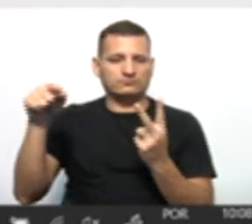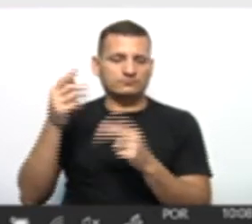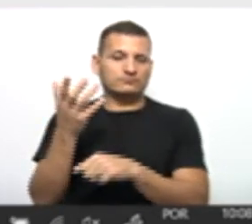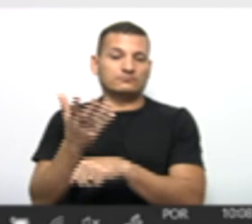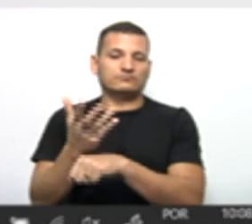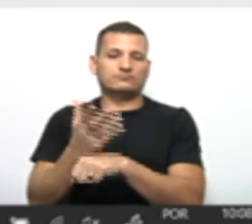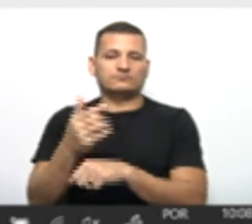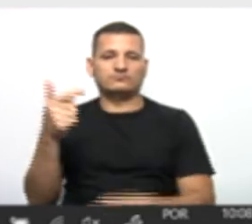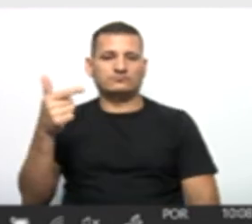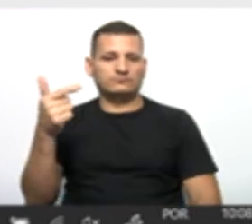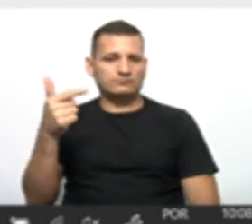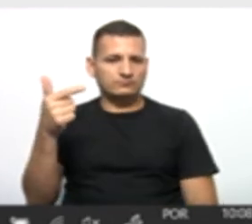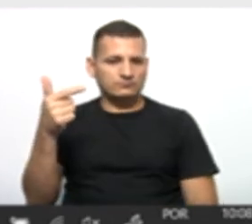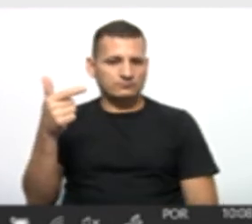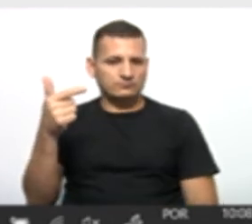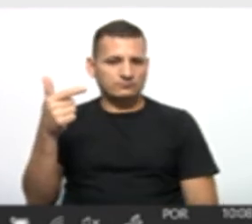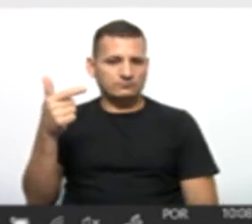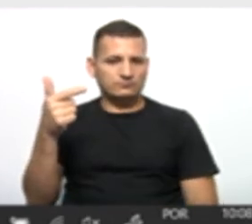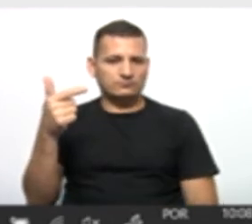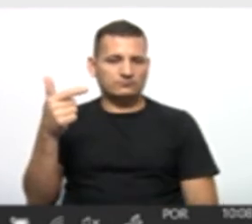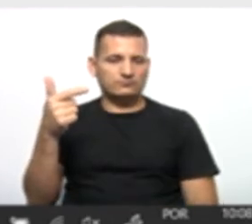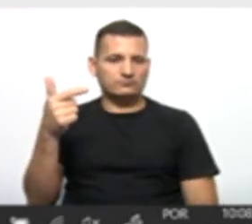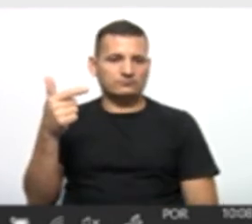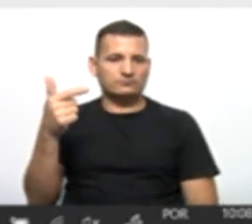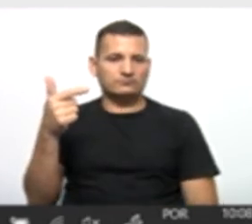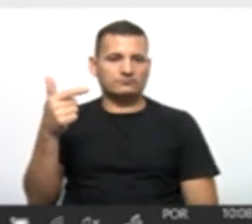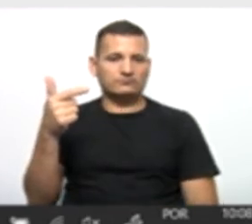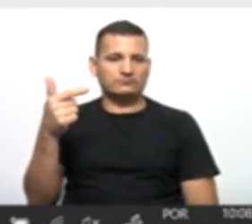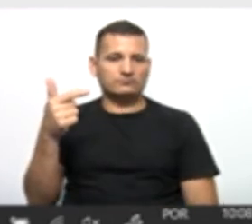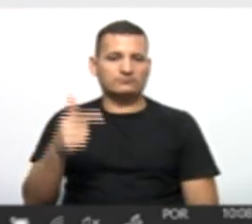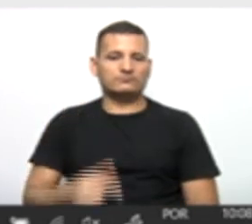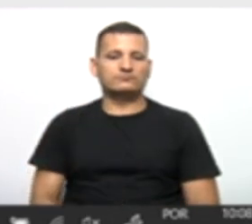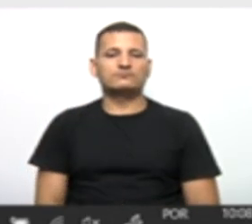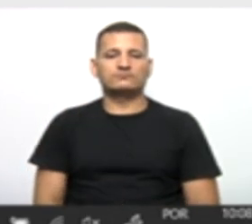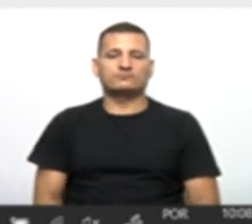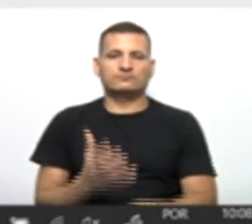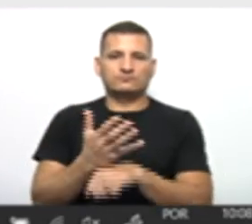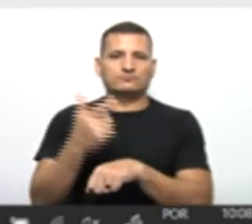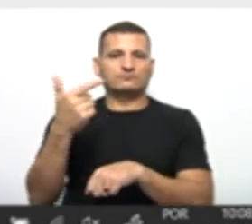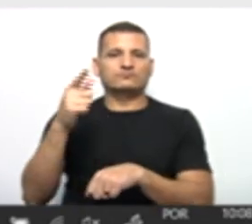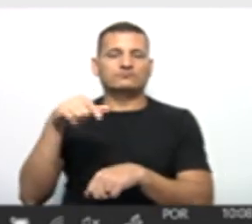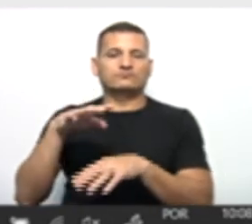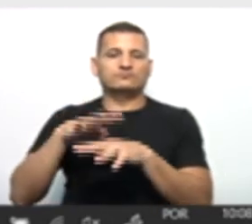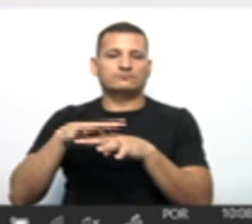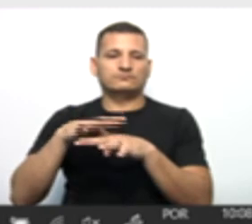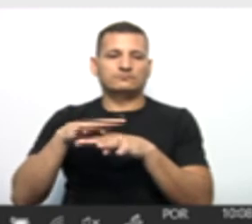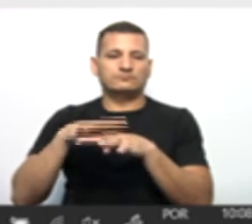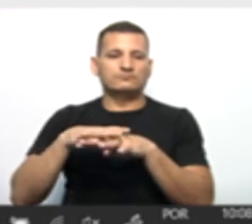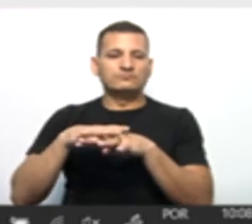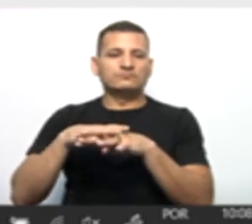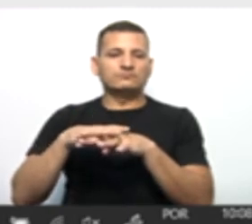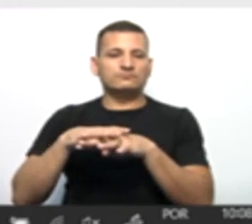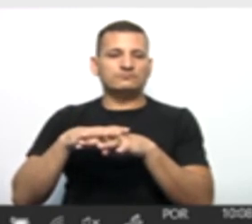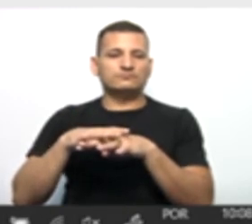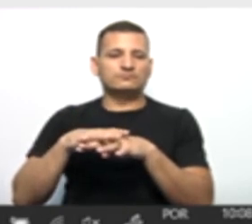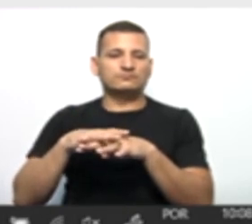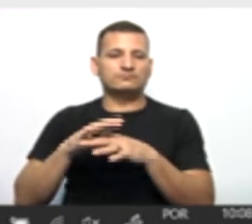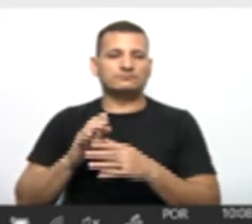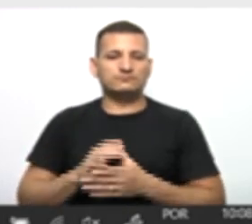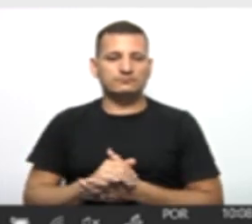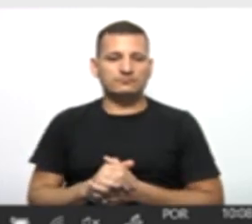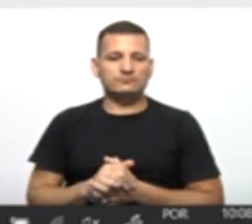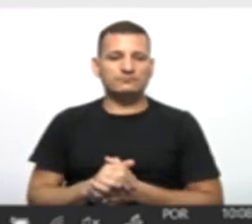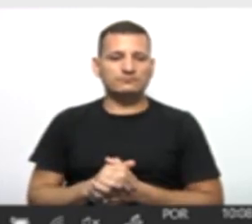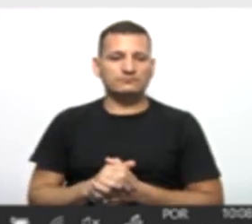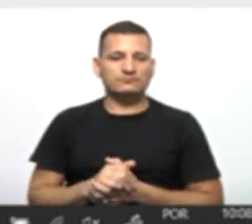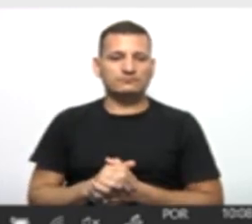2, que como nós vimos aqui, a nossa disciplina 2 é a disciplina de matemática. Ok? Então, pessoal, dá uma olhadinha.